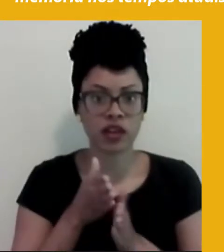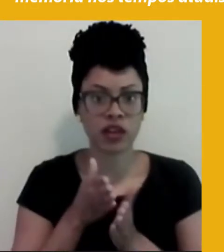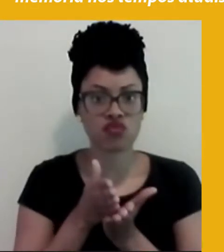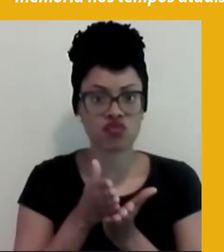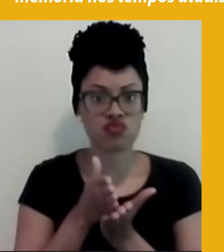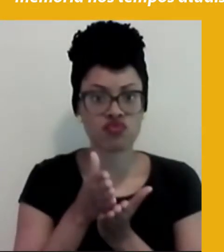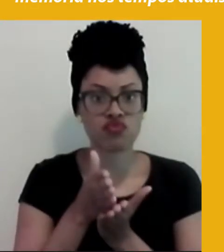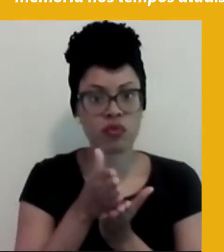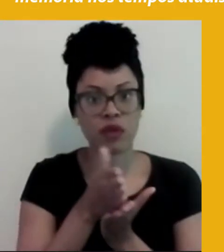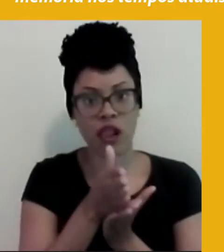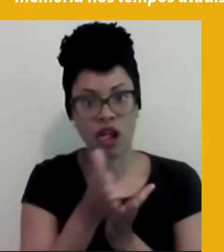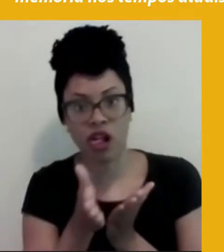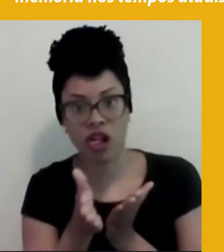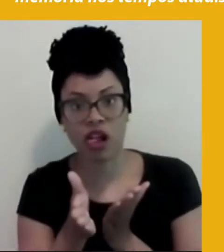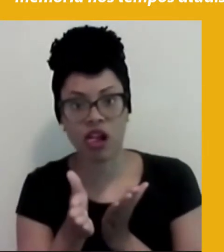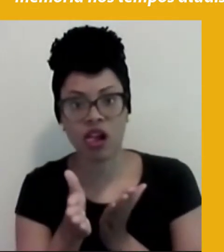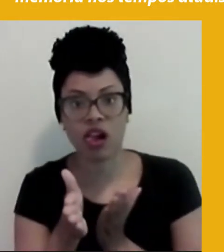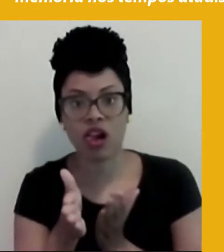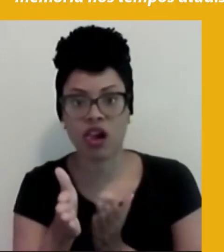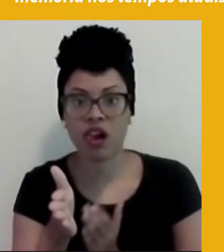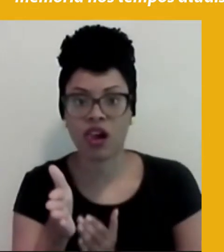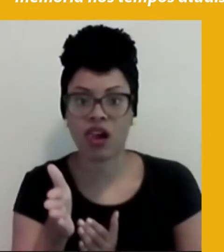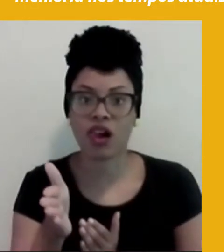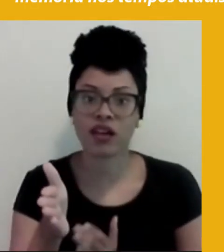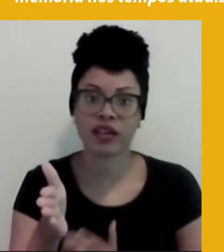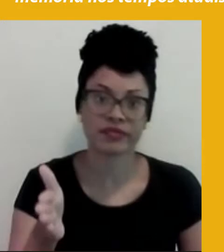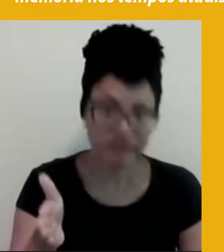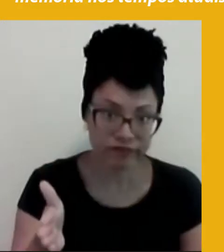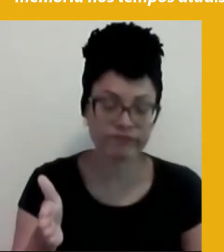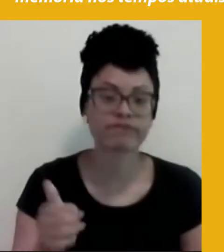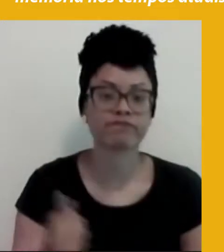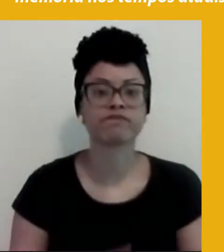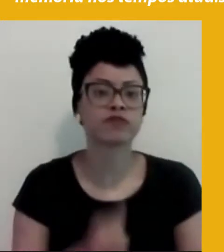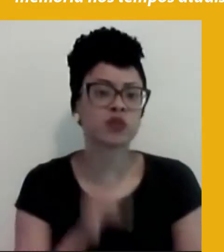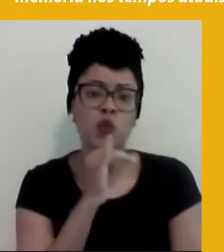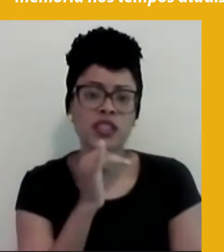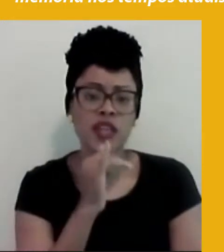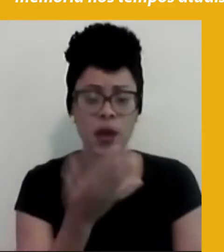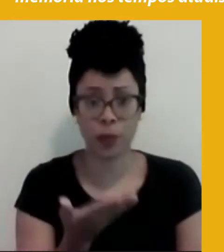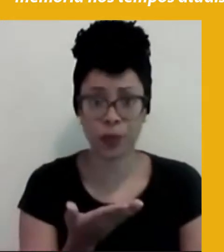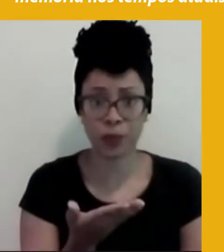e agora está fora do trilho. Vou dar um exemplo. A gente gastou em ciência